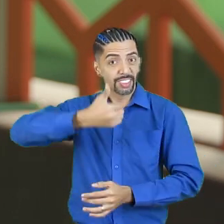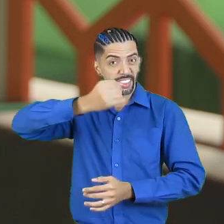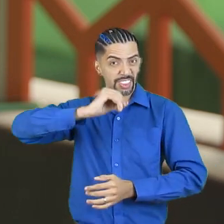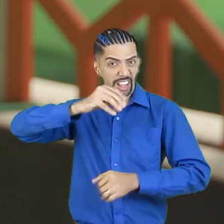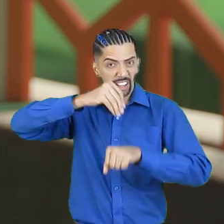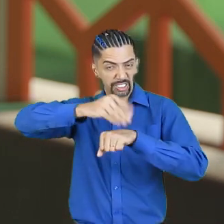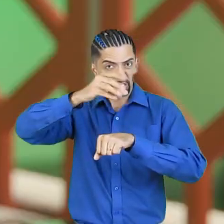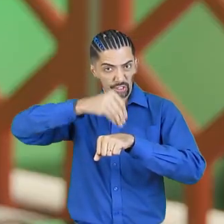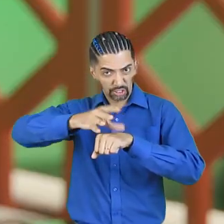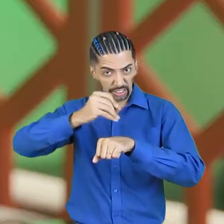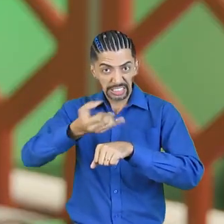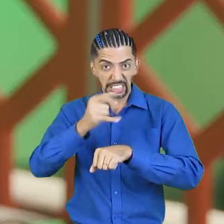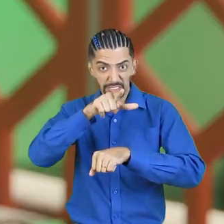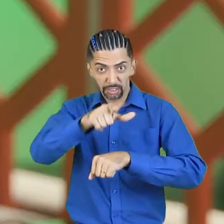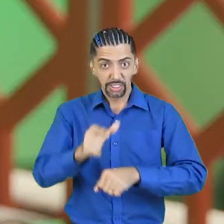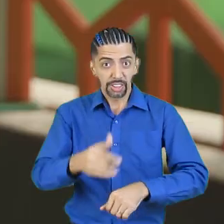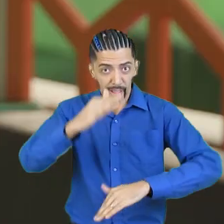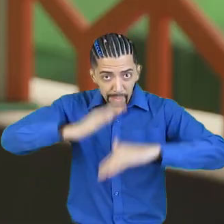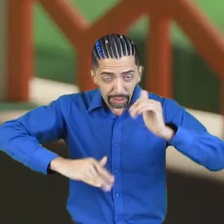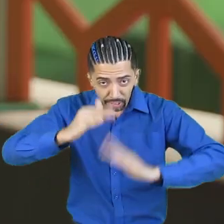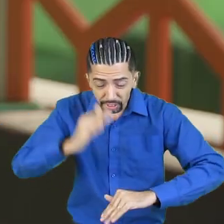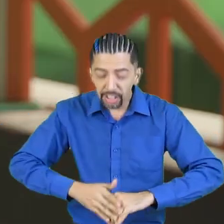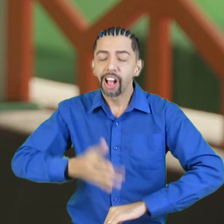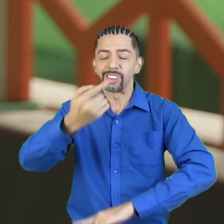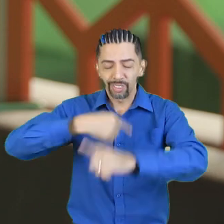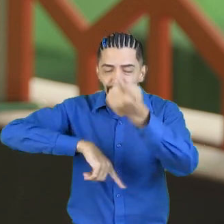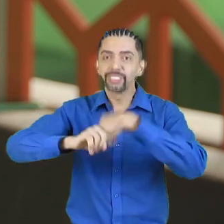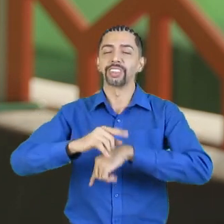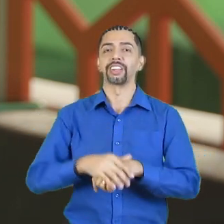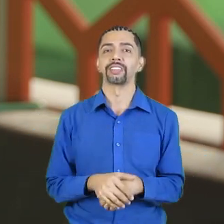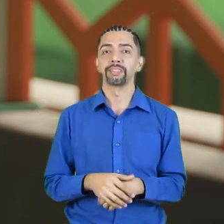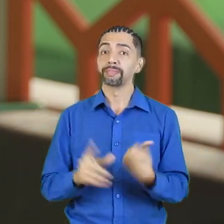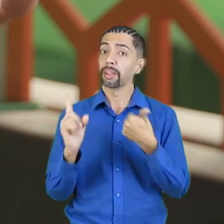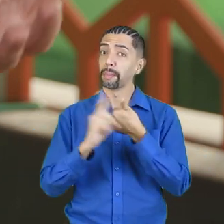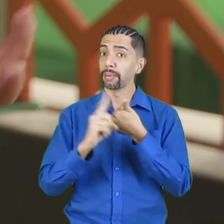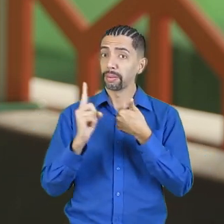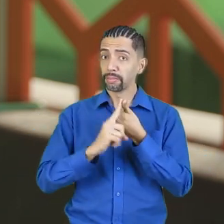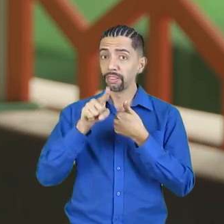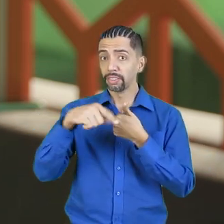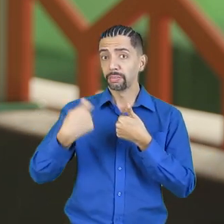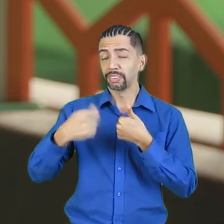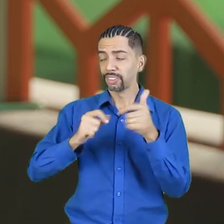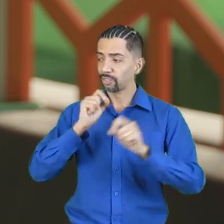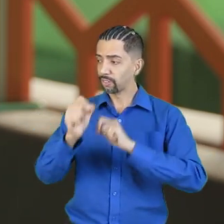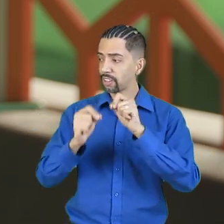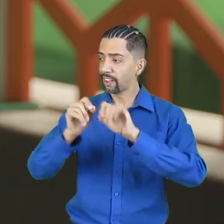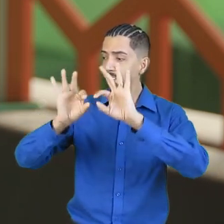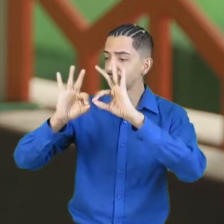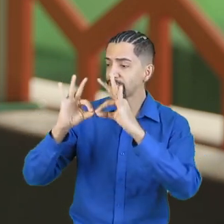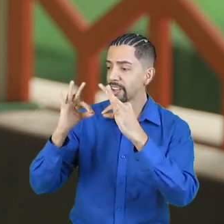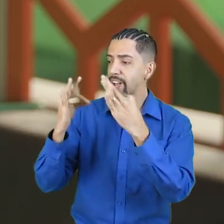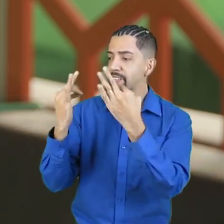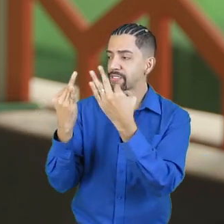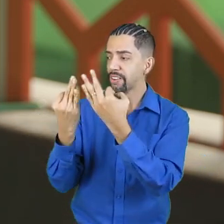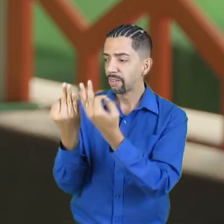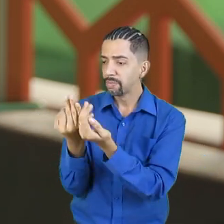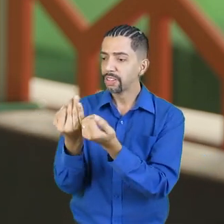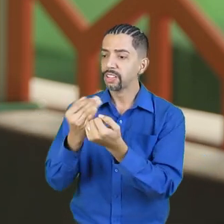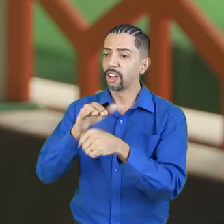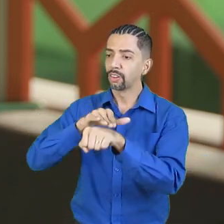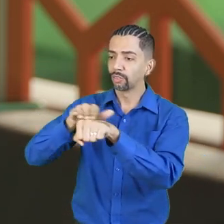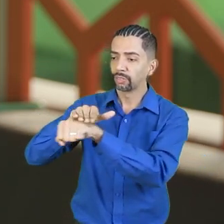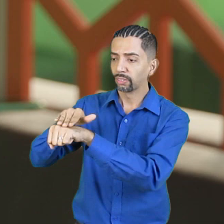e, se praticadas, tudo vai dar certo. A primeira orientação é reunir a família em prol de uma